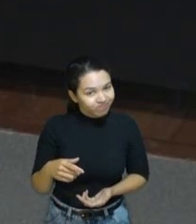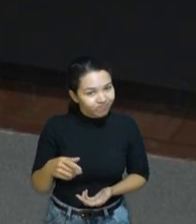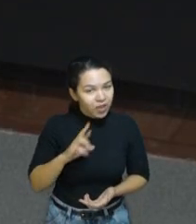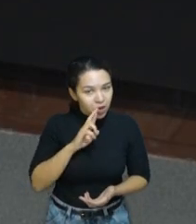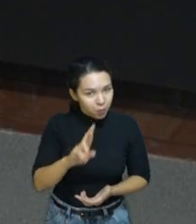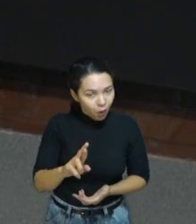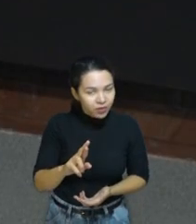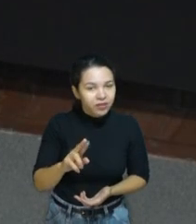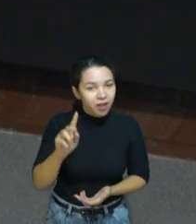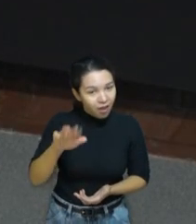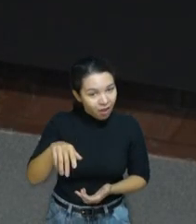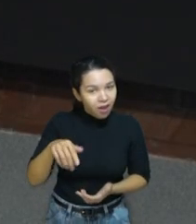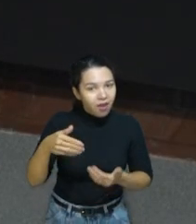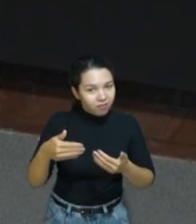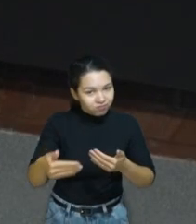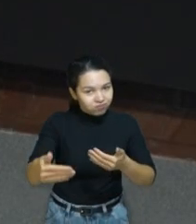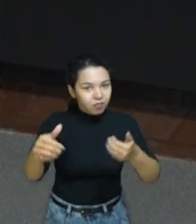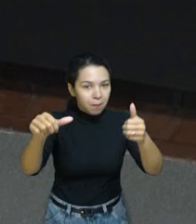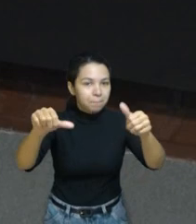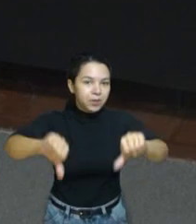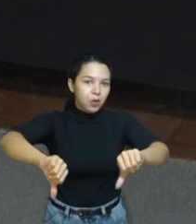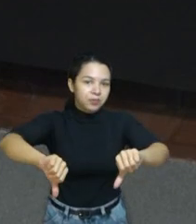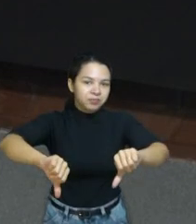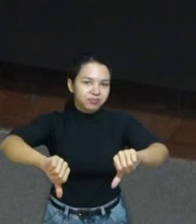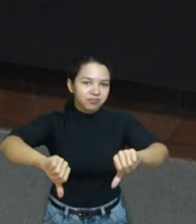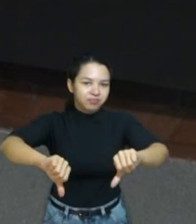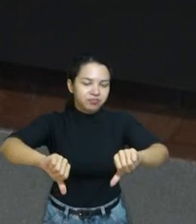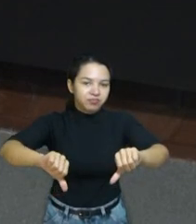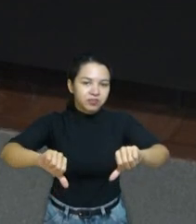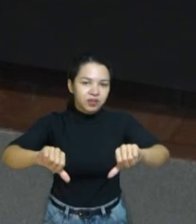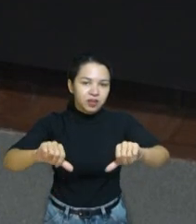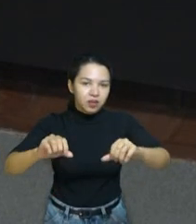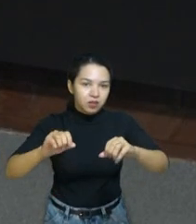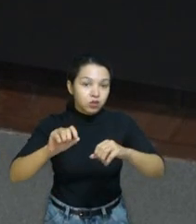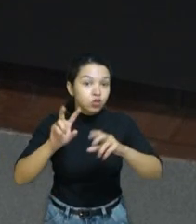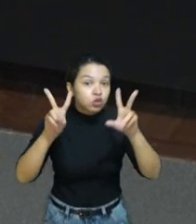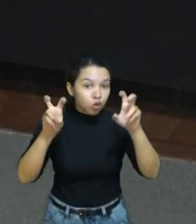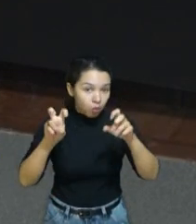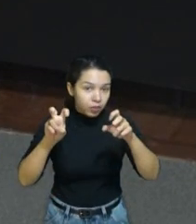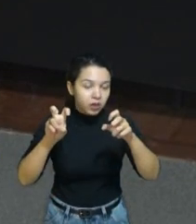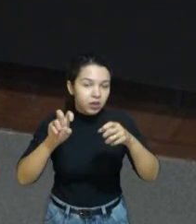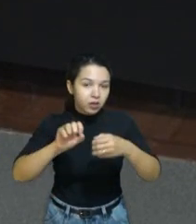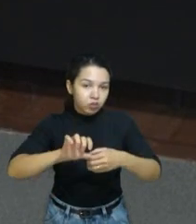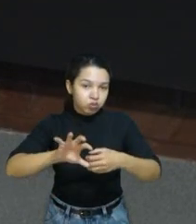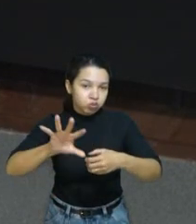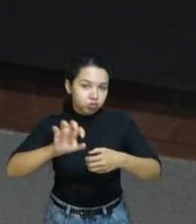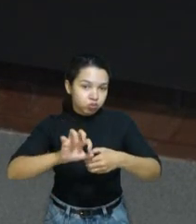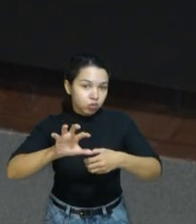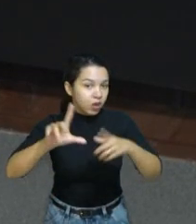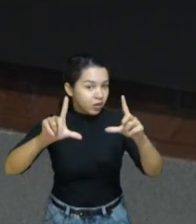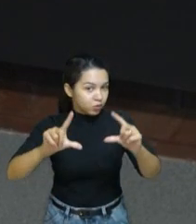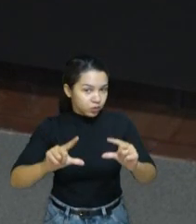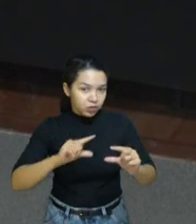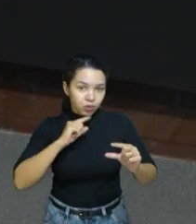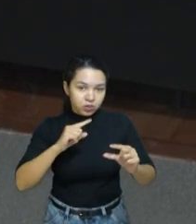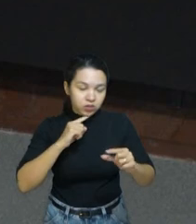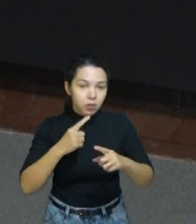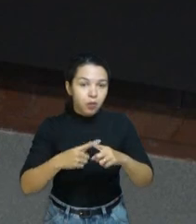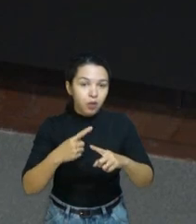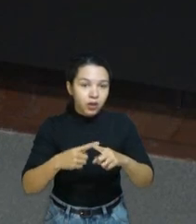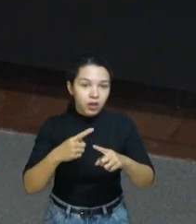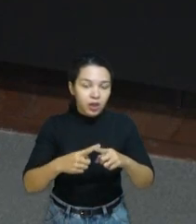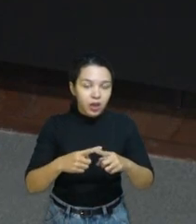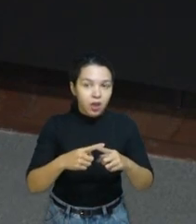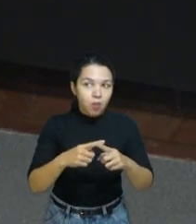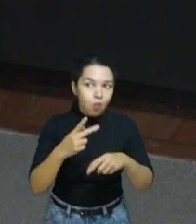A gente não consegue reduzir. Por quê? Porque a gente já tem, em vários países do primeiro mundo, uma transição energética